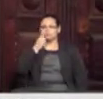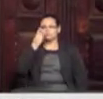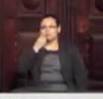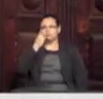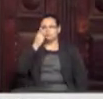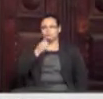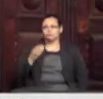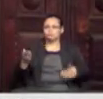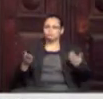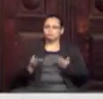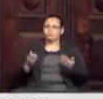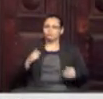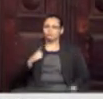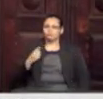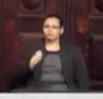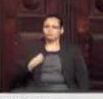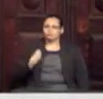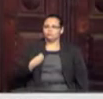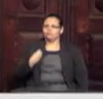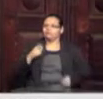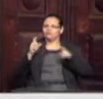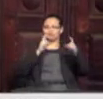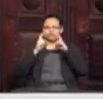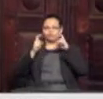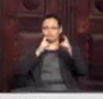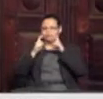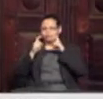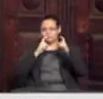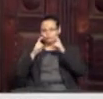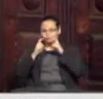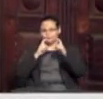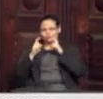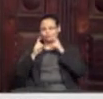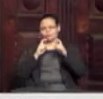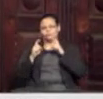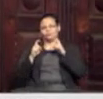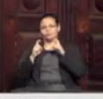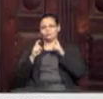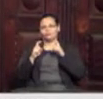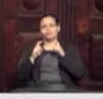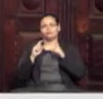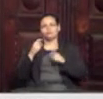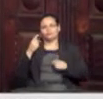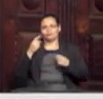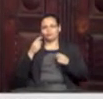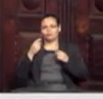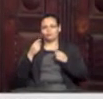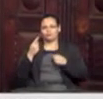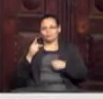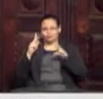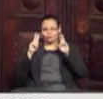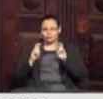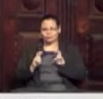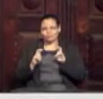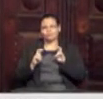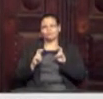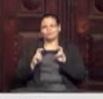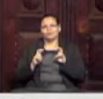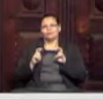hoje aqui tivemos um grande debate a respeito da